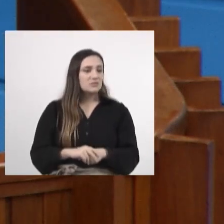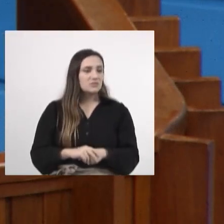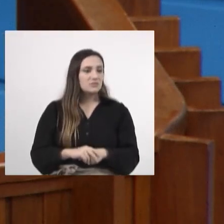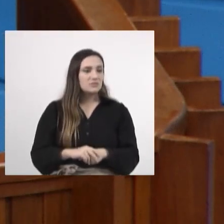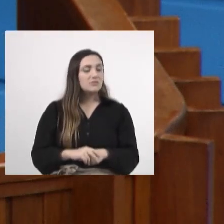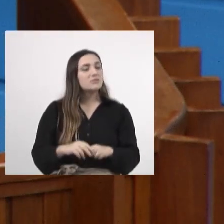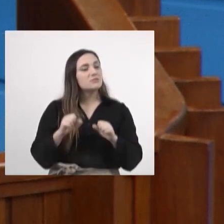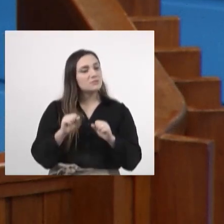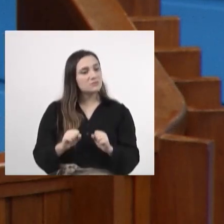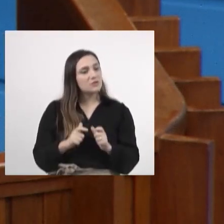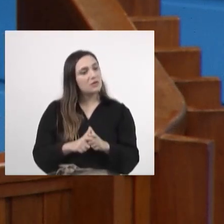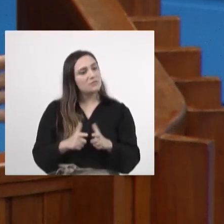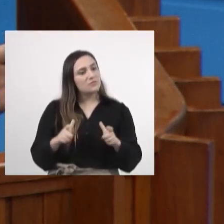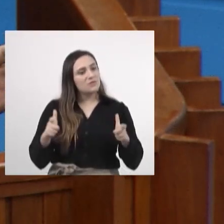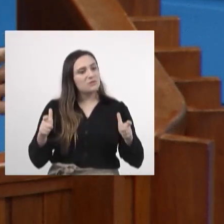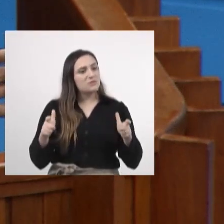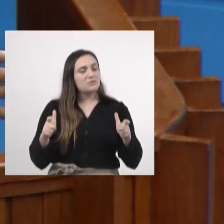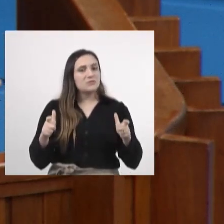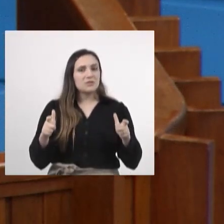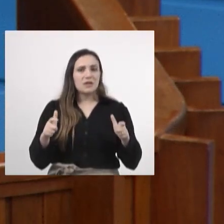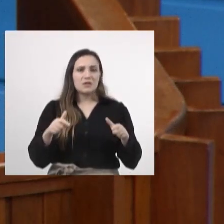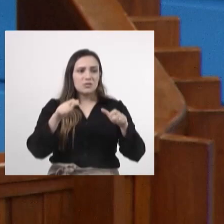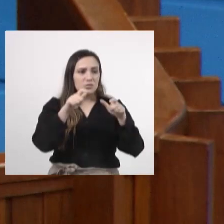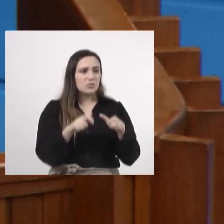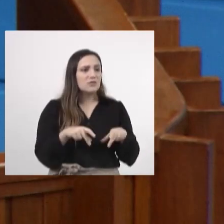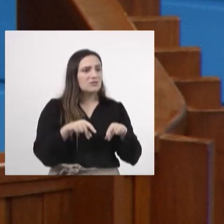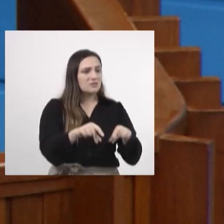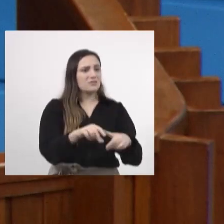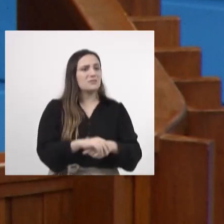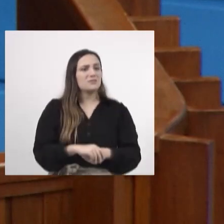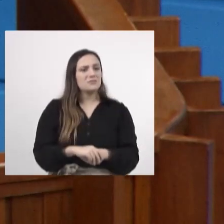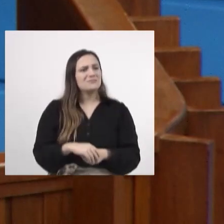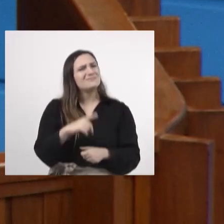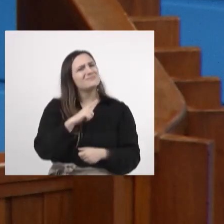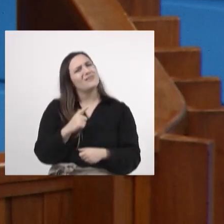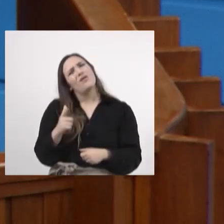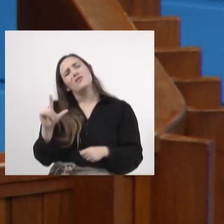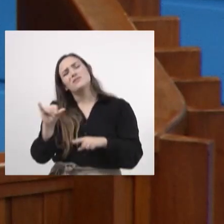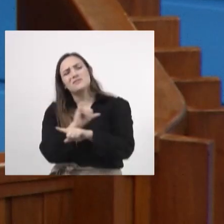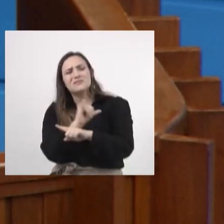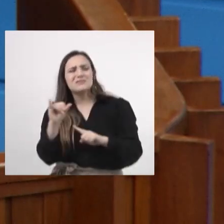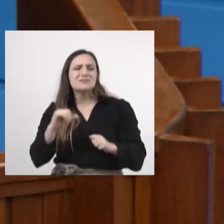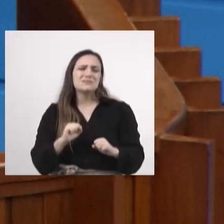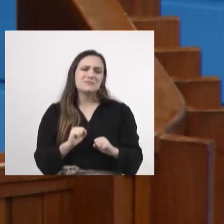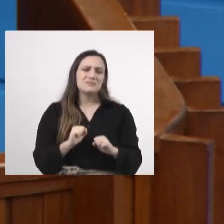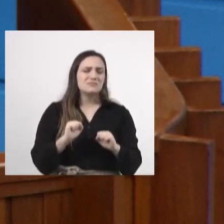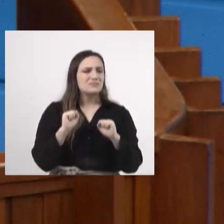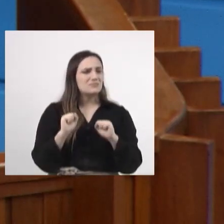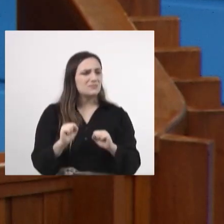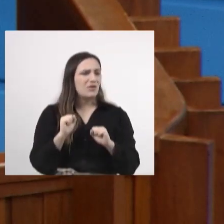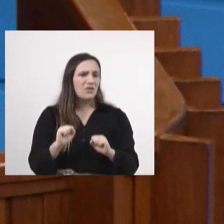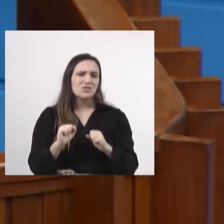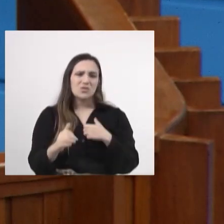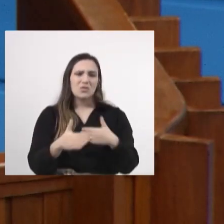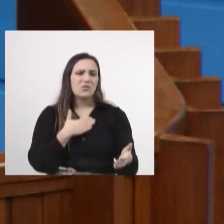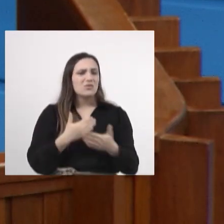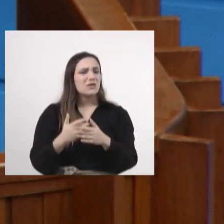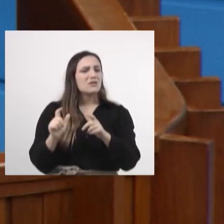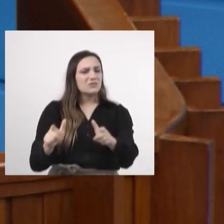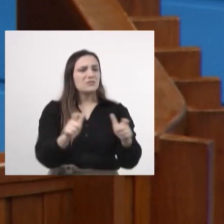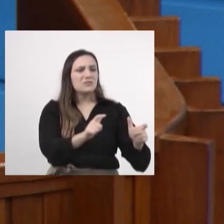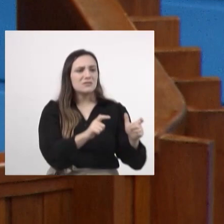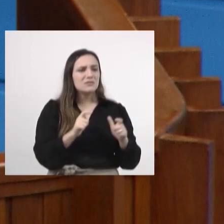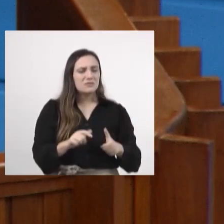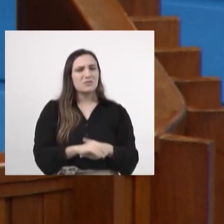aumentar a terra indígena. Nada impede. Tem tantas alternativas, ele pode declarar qualquer terra